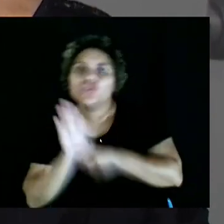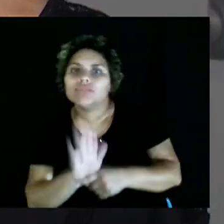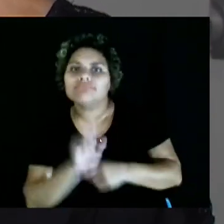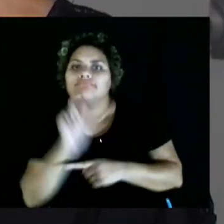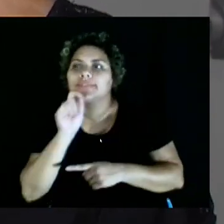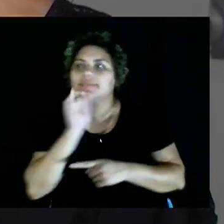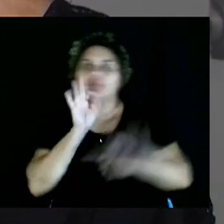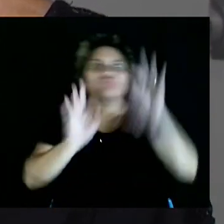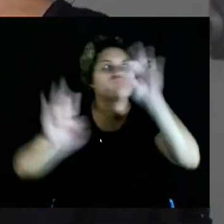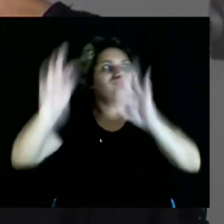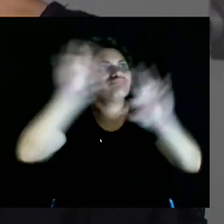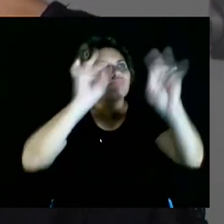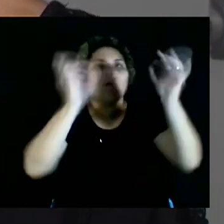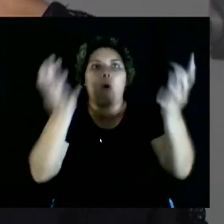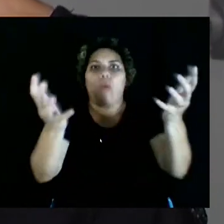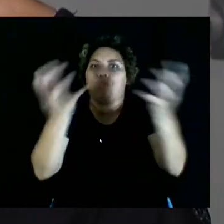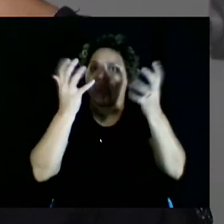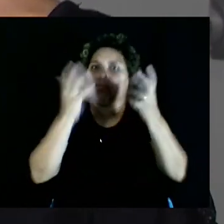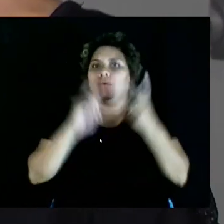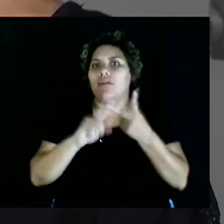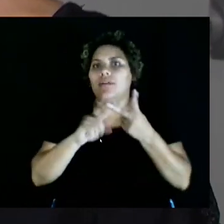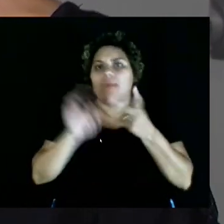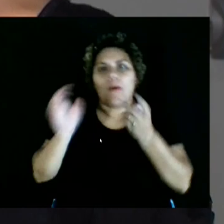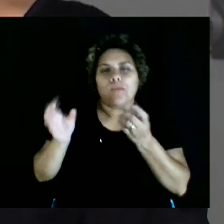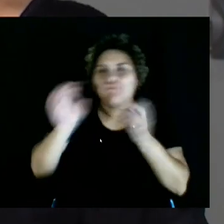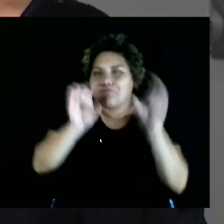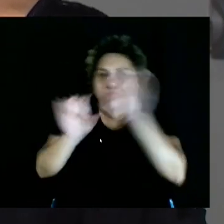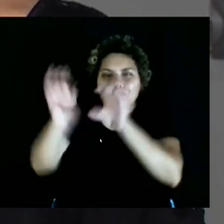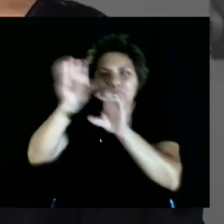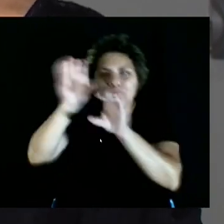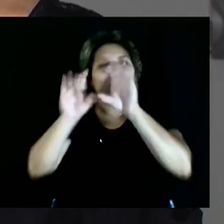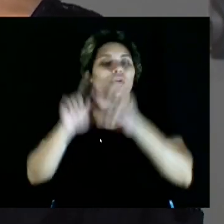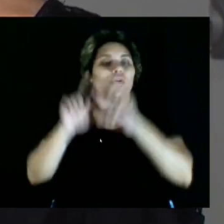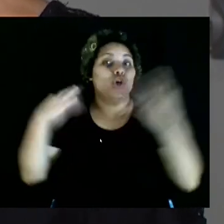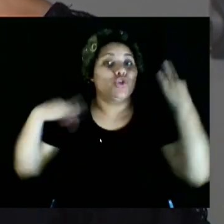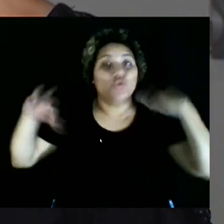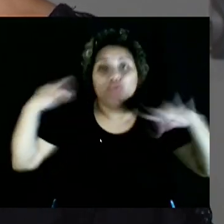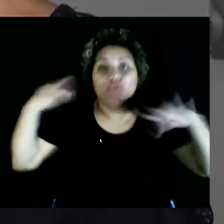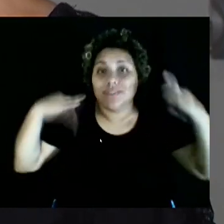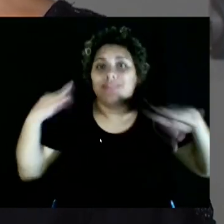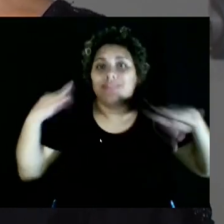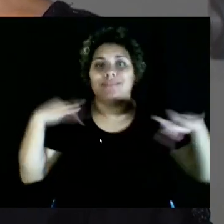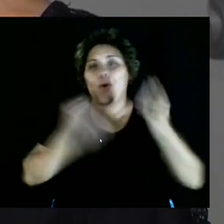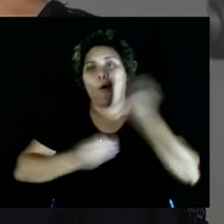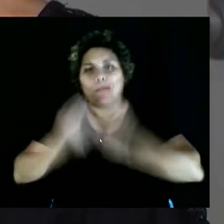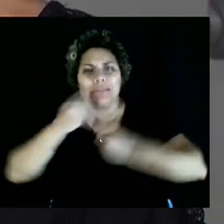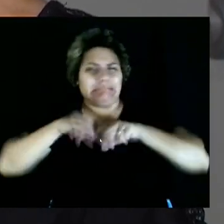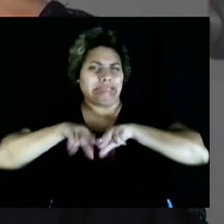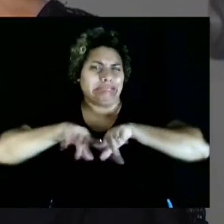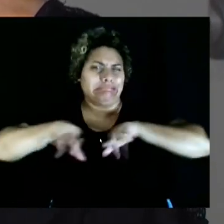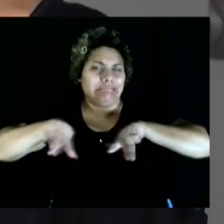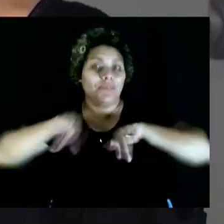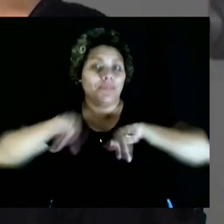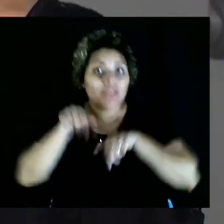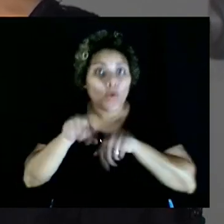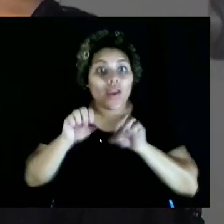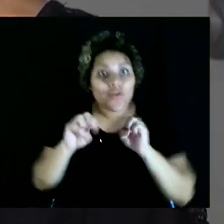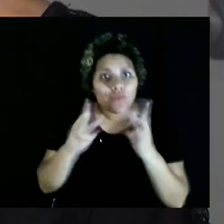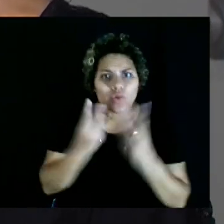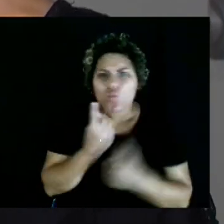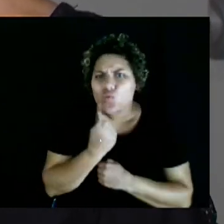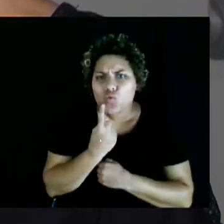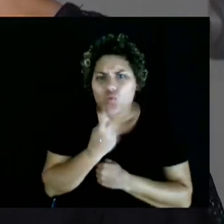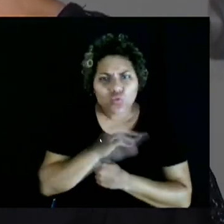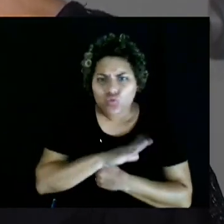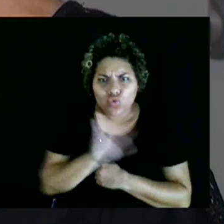gastronomia, de turismo, conveniência em geral. Então, o segmento de eventos ele acaba não ficando por si só no